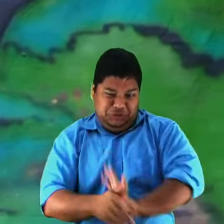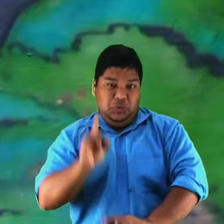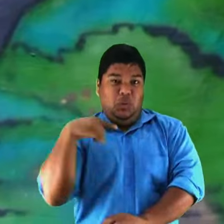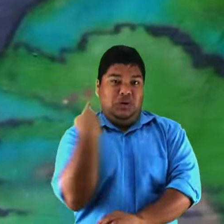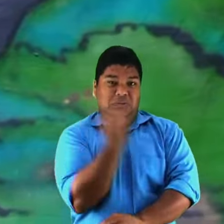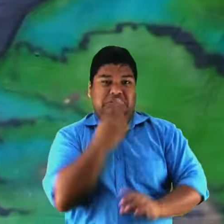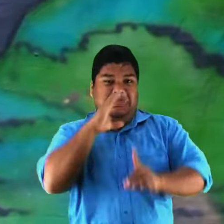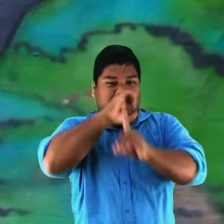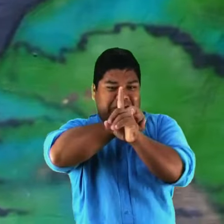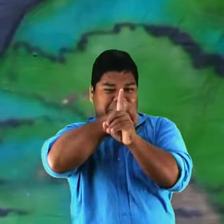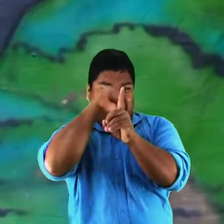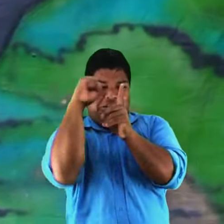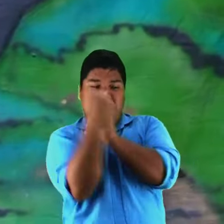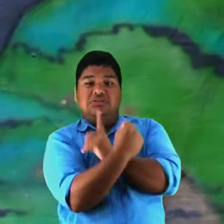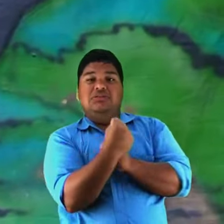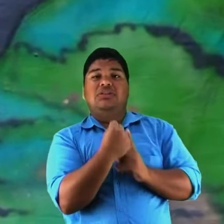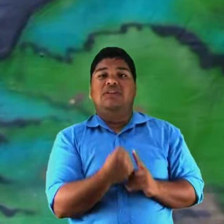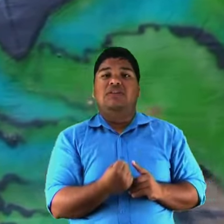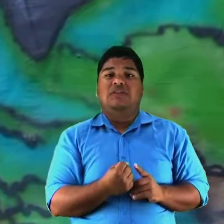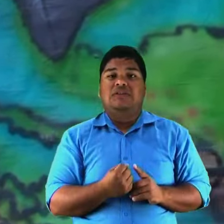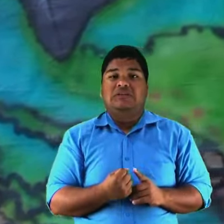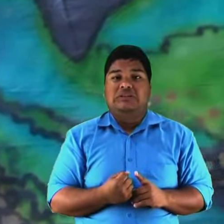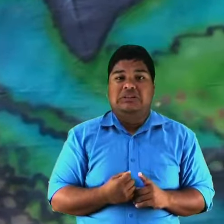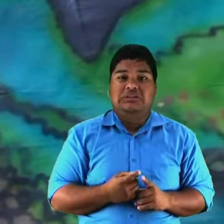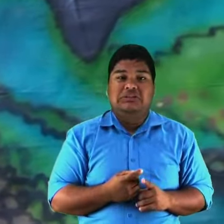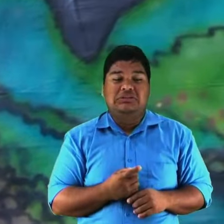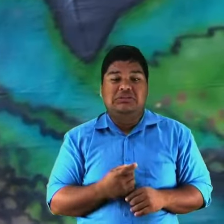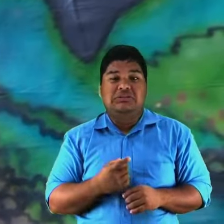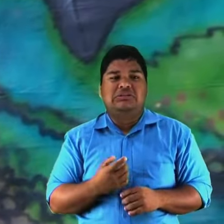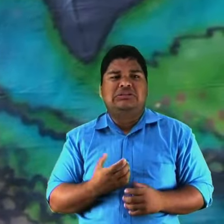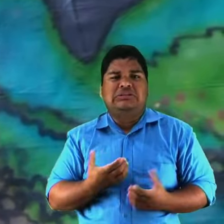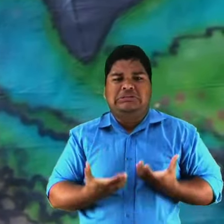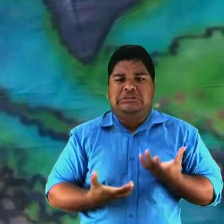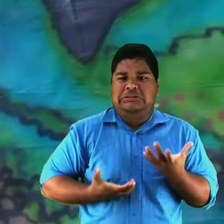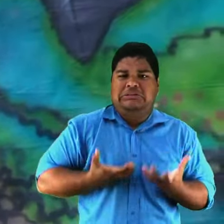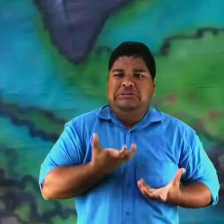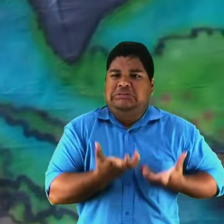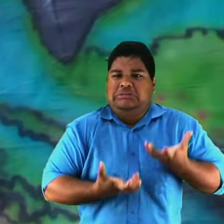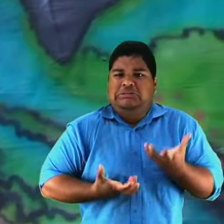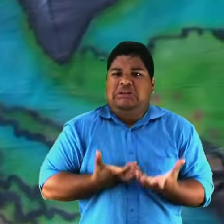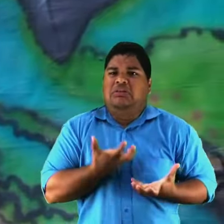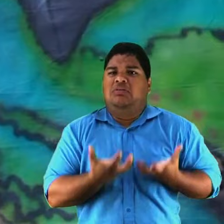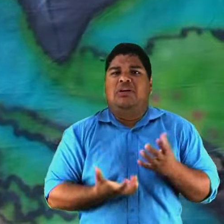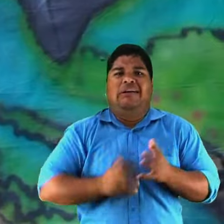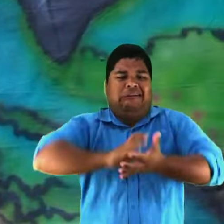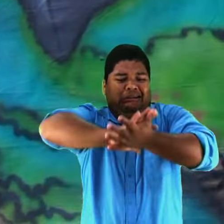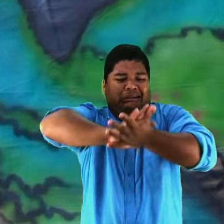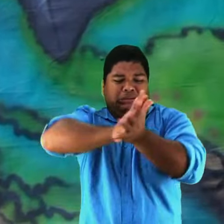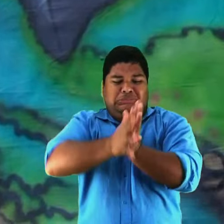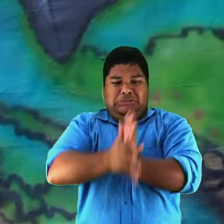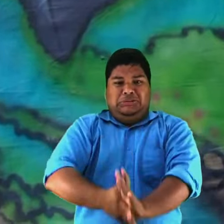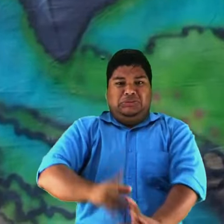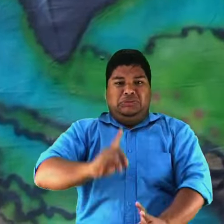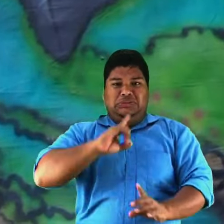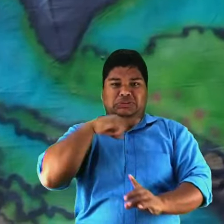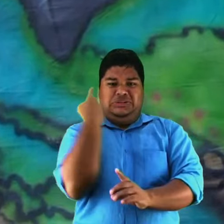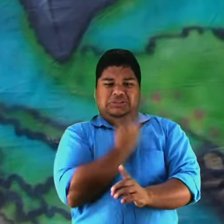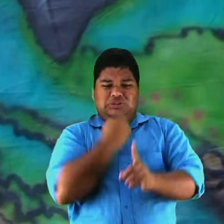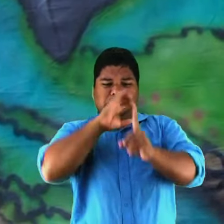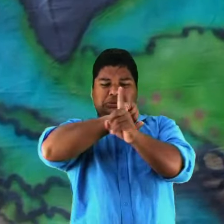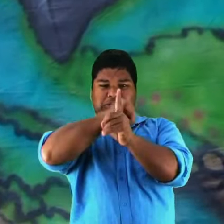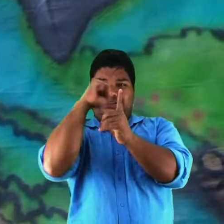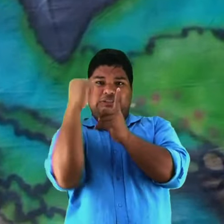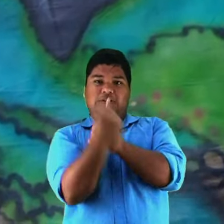sexuais acabando com a nossa sociedade, destruindo completamente, porque é o resultado de pessoas que colocaram